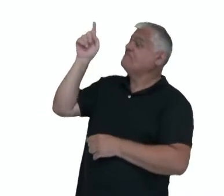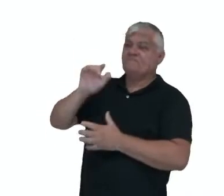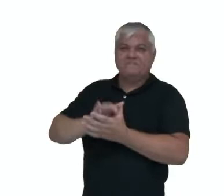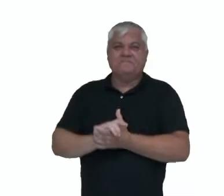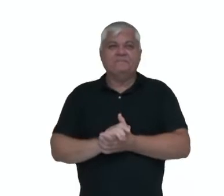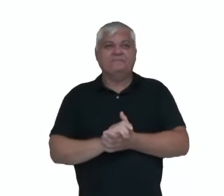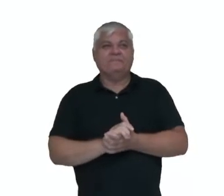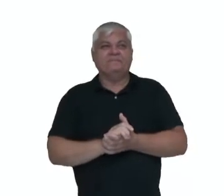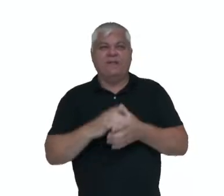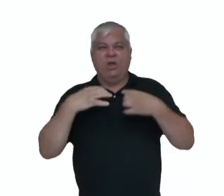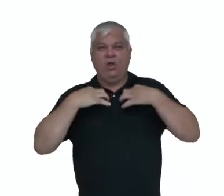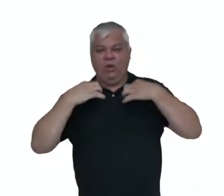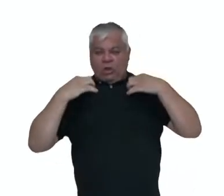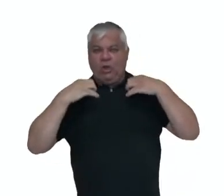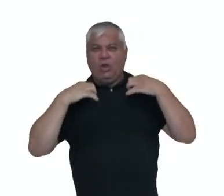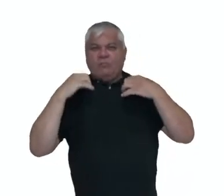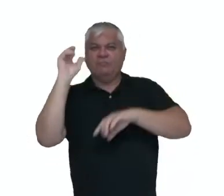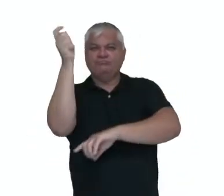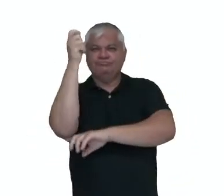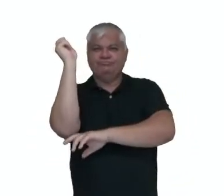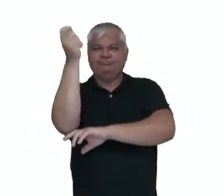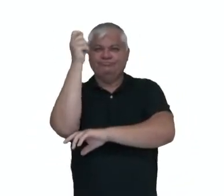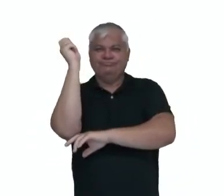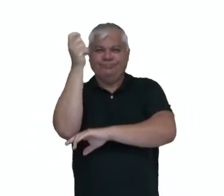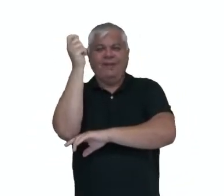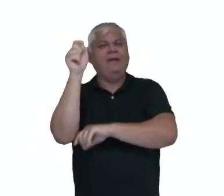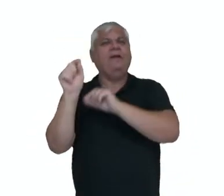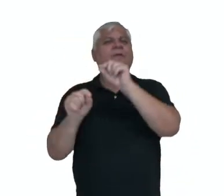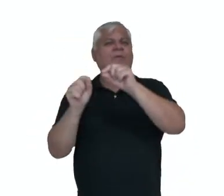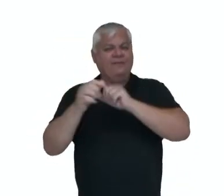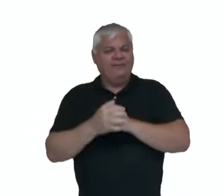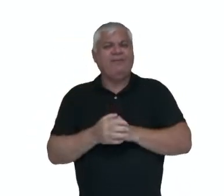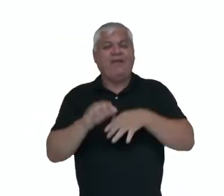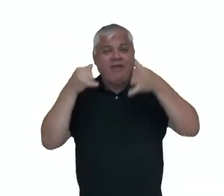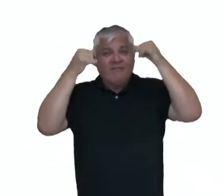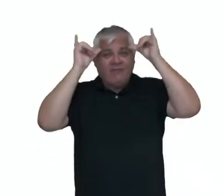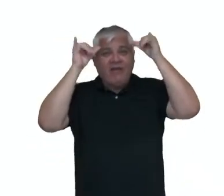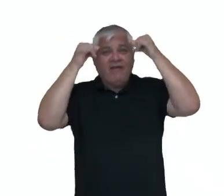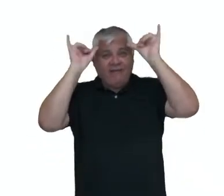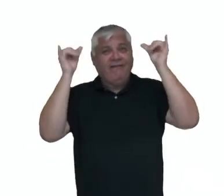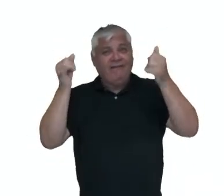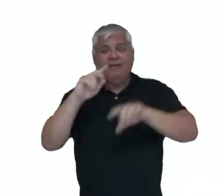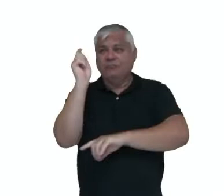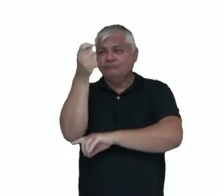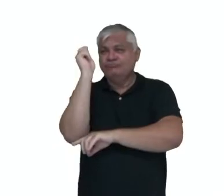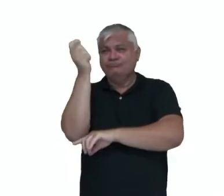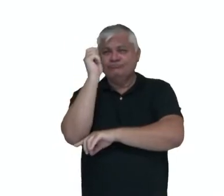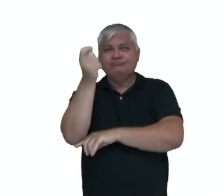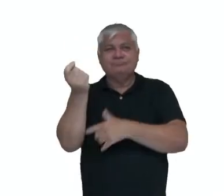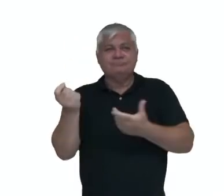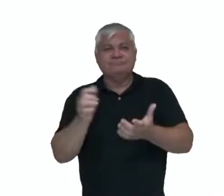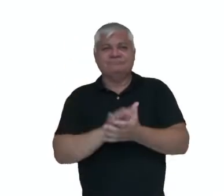os trajes típicos do estancieiro? Vaqueiro, né, professor? Bem aquela